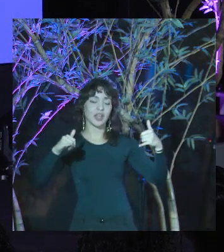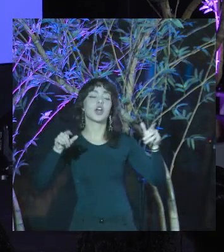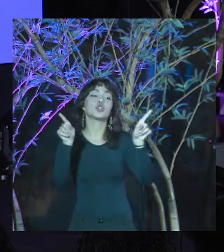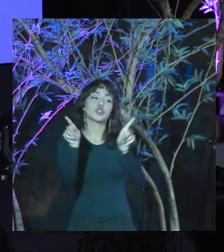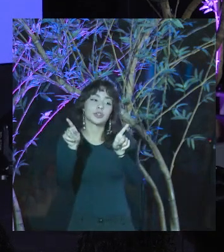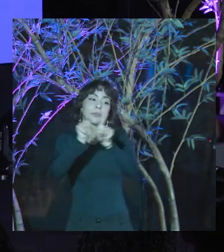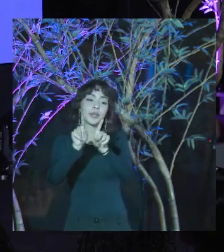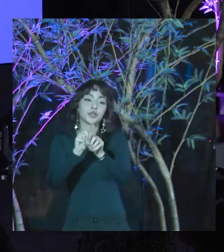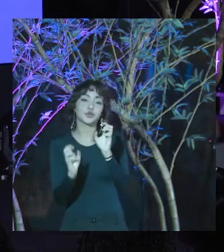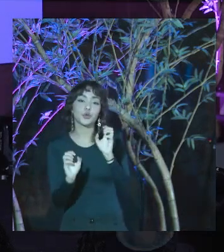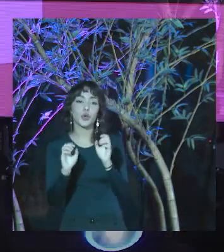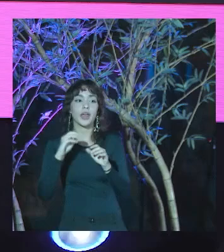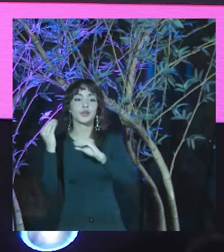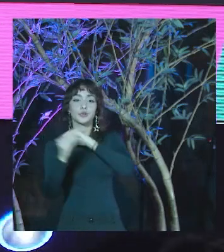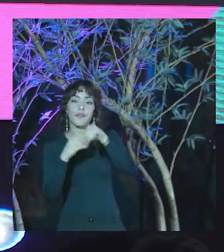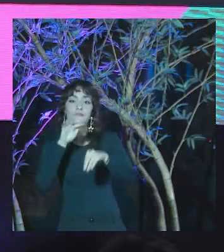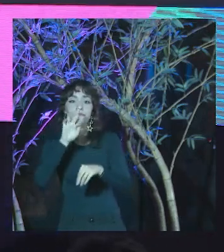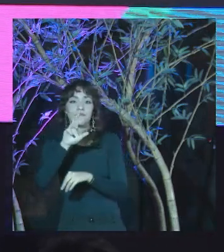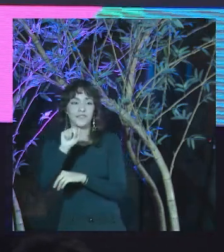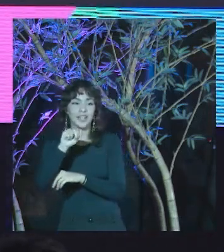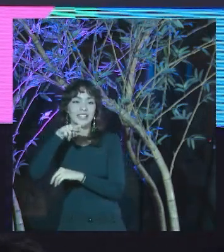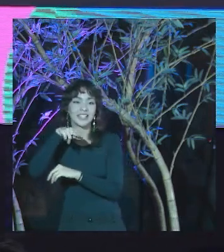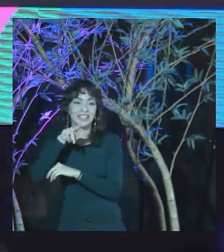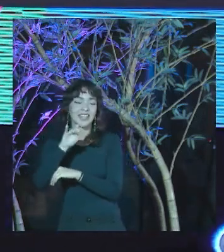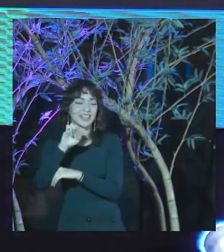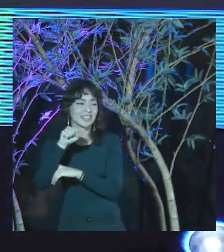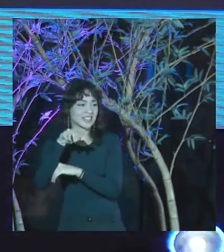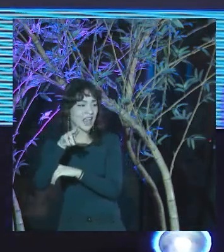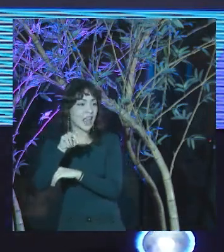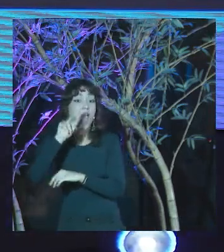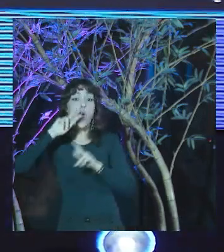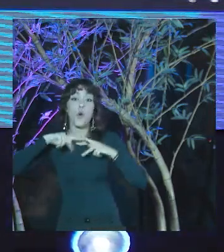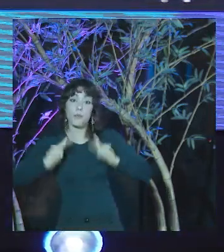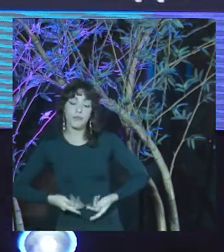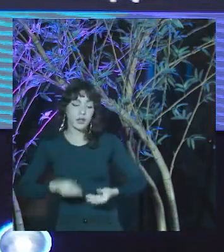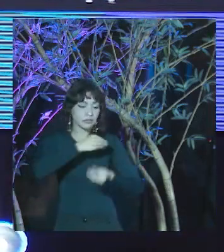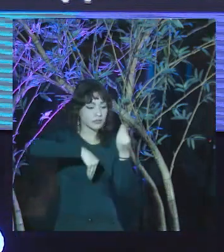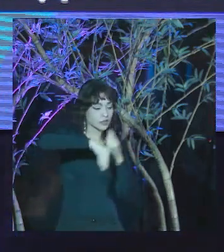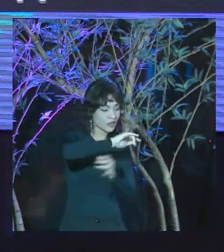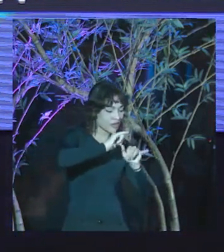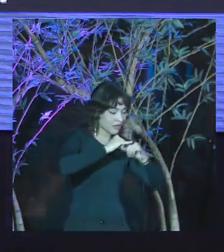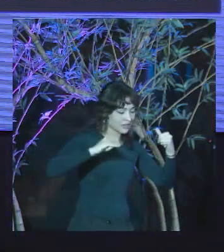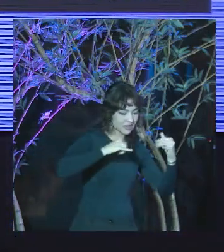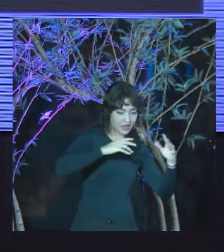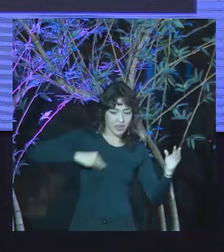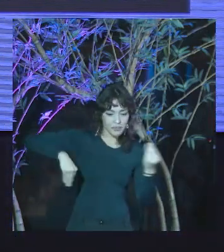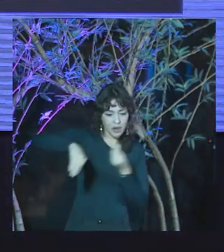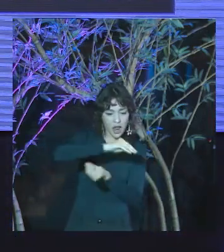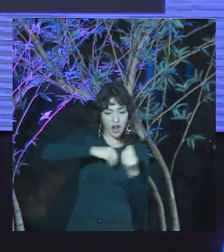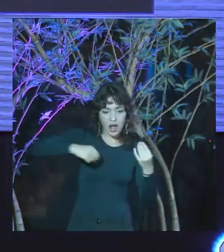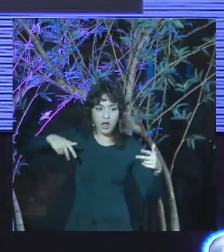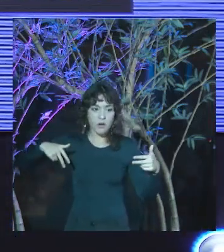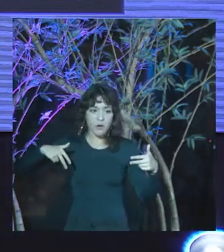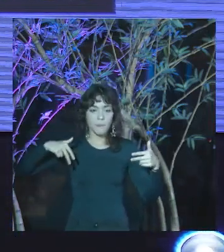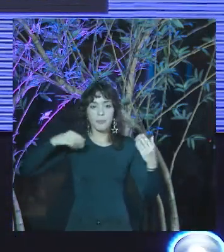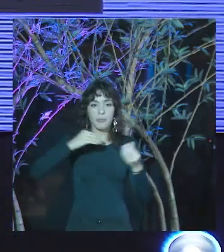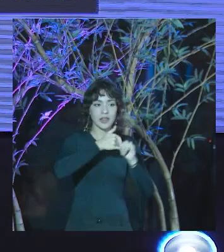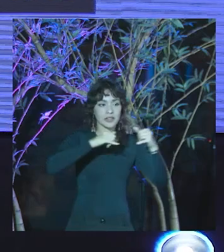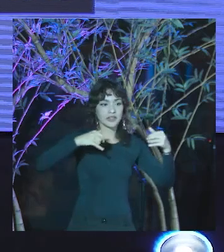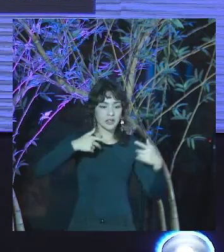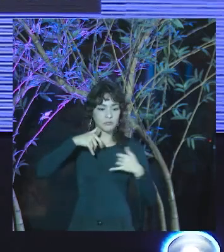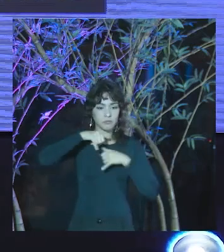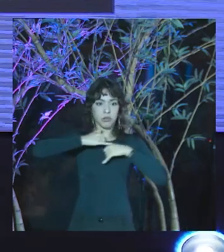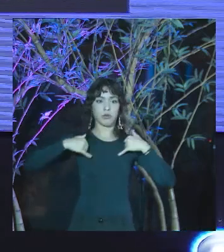Frankenstein. Frankenstein era um sujeito que era ligado pela eletricidade, então ele ganhava força, e aí ele ia lá e matava